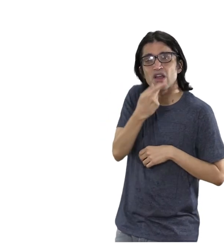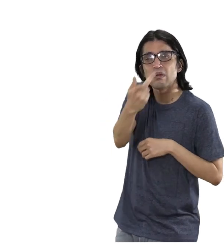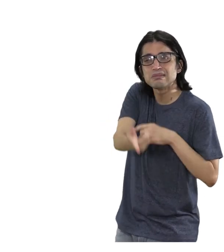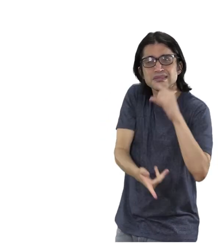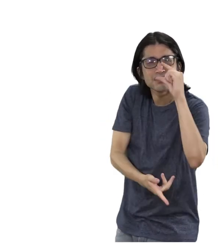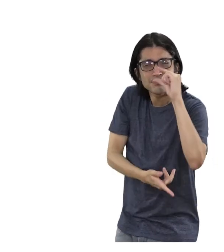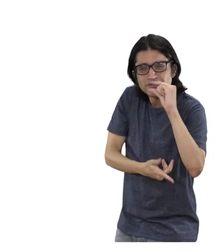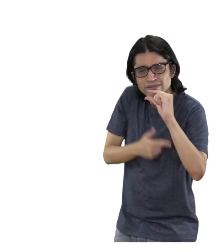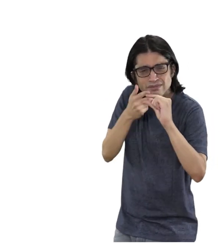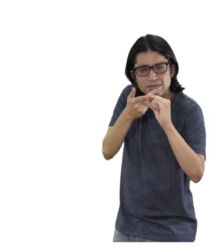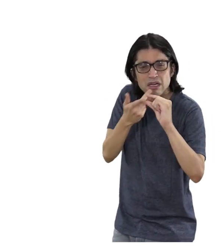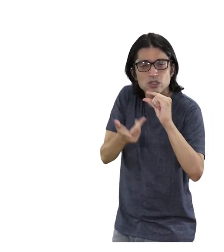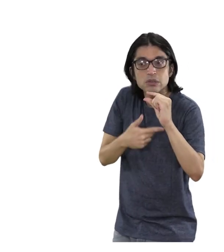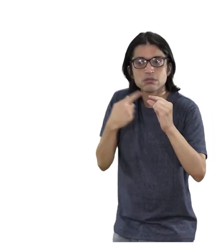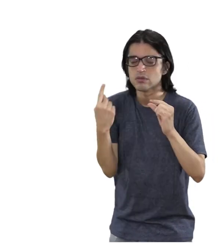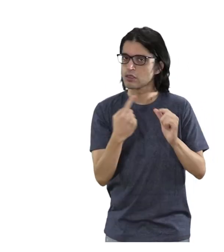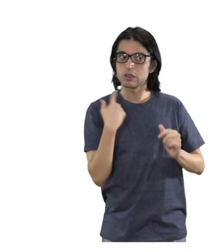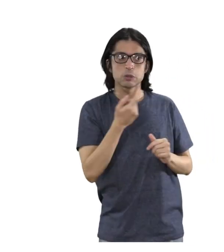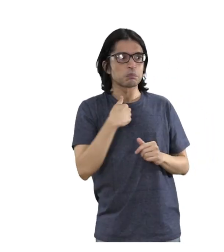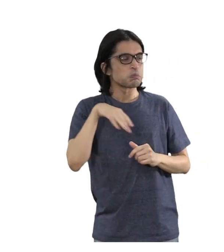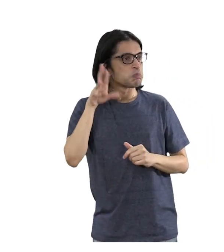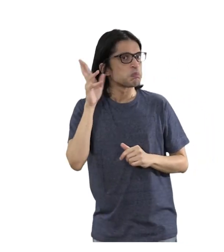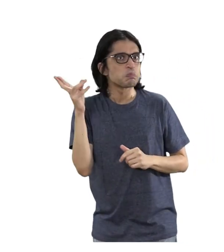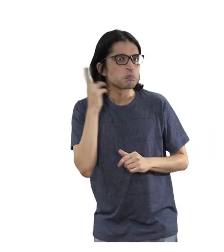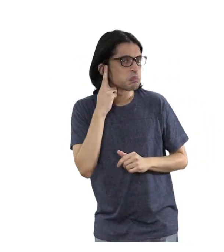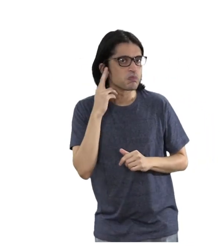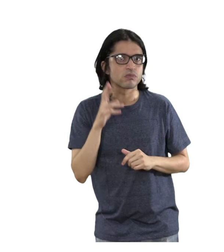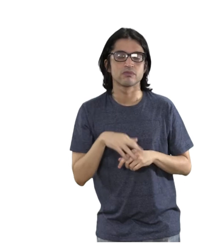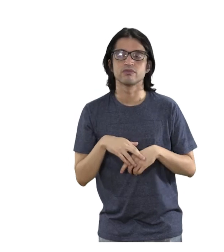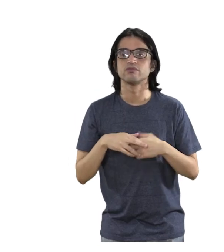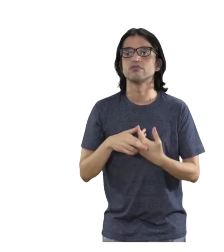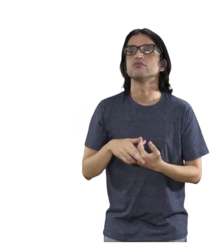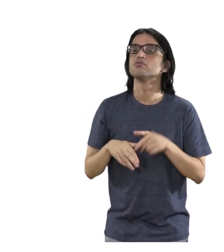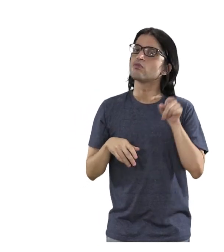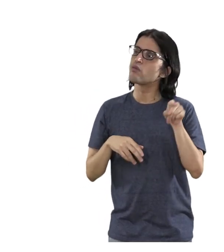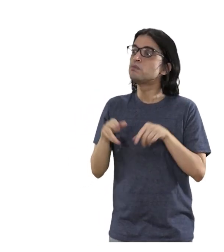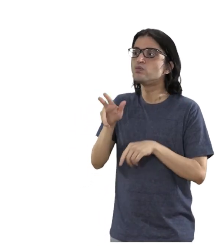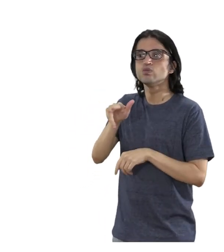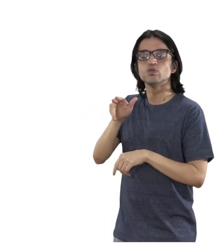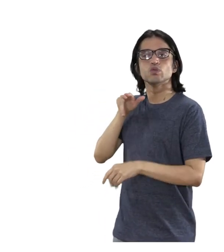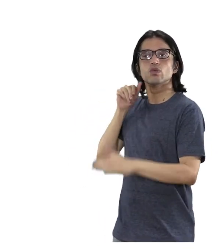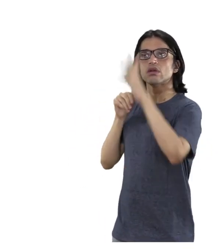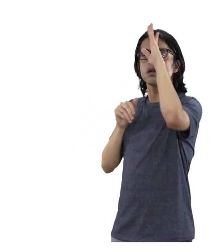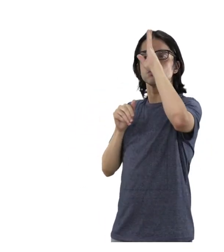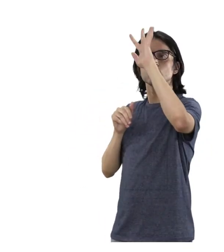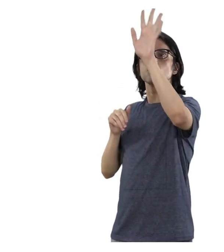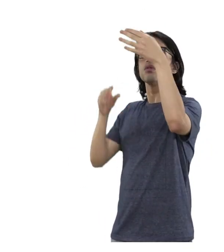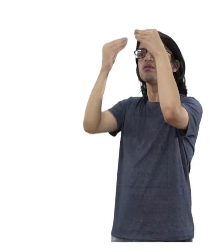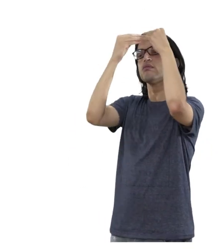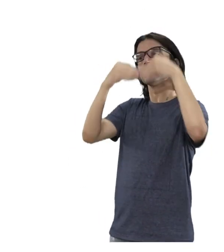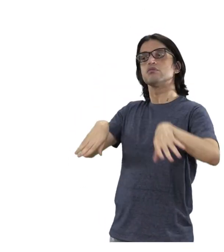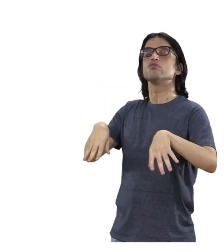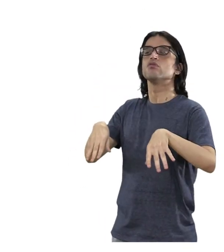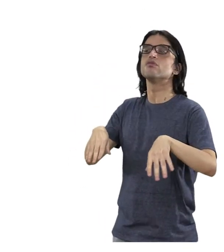não conseguimos ouvir a apresentação. Nunca abandonou seus sonhos, de sorte que